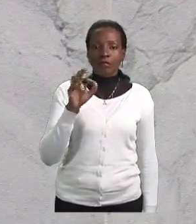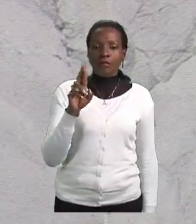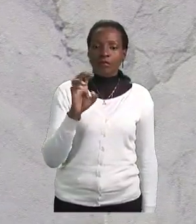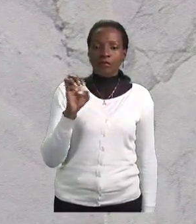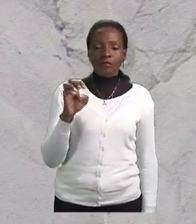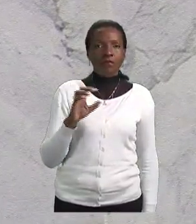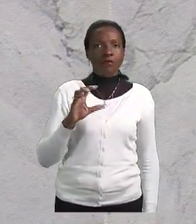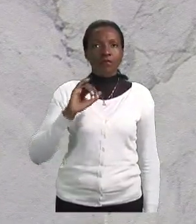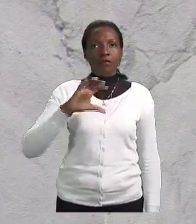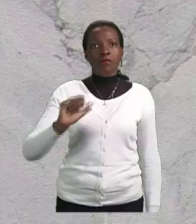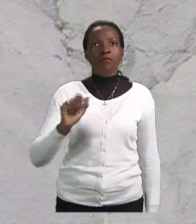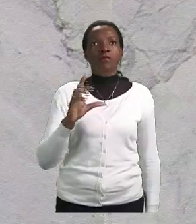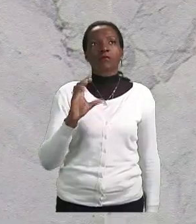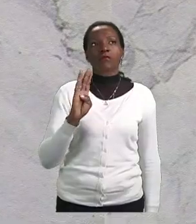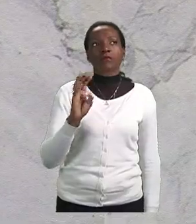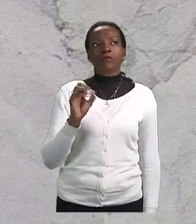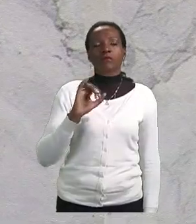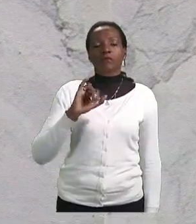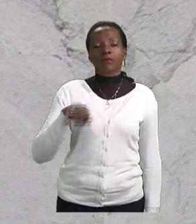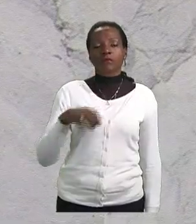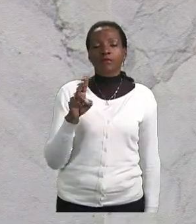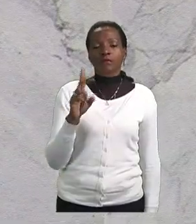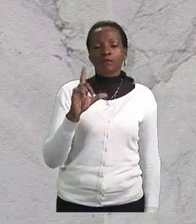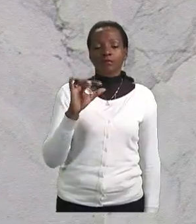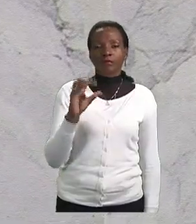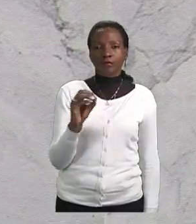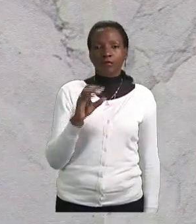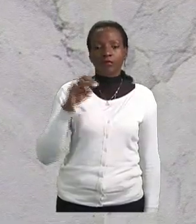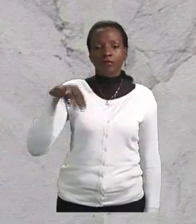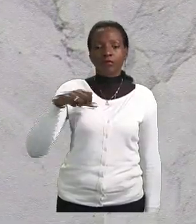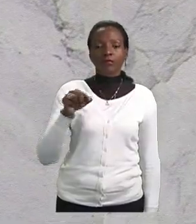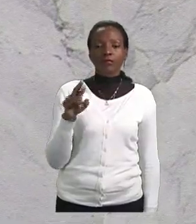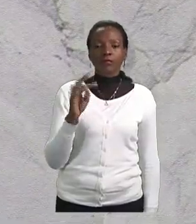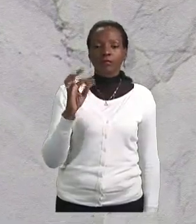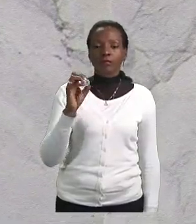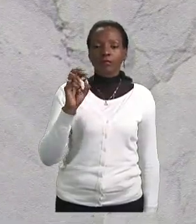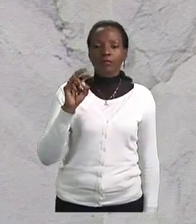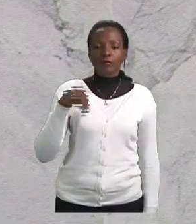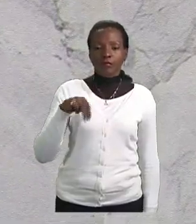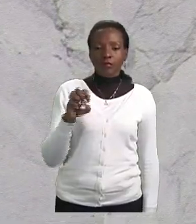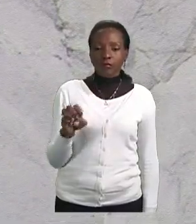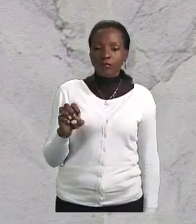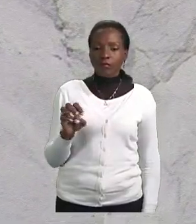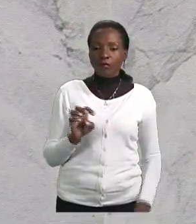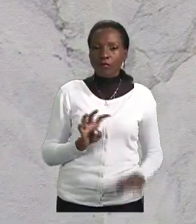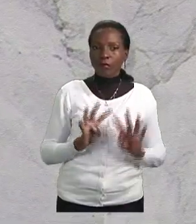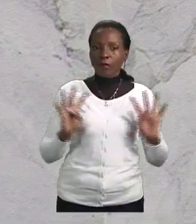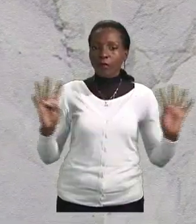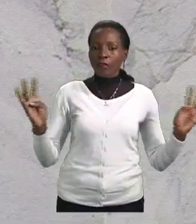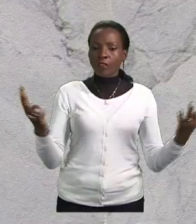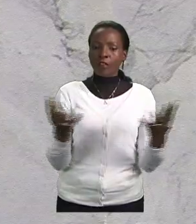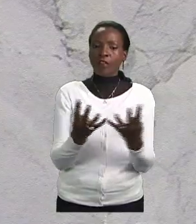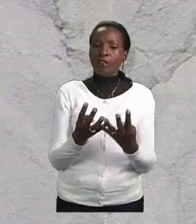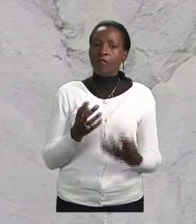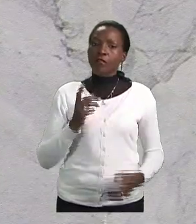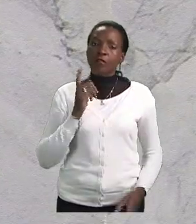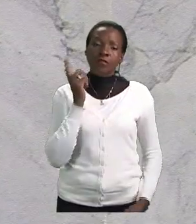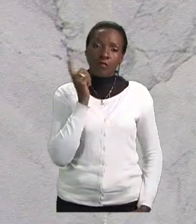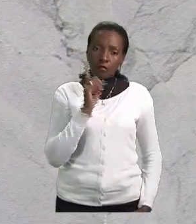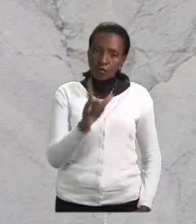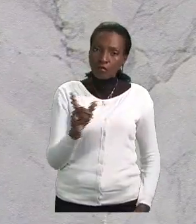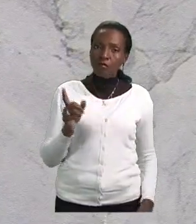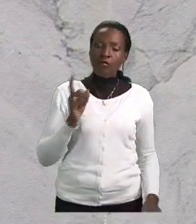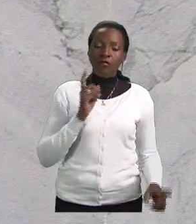cabo juízo é de carlos omar toni eles conseguiram fechar casa aqui e lograram aprendeu indivíduo que havia